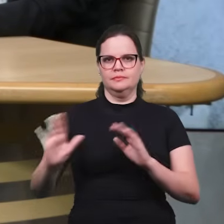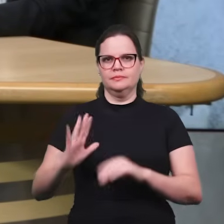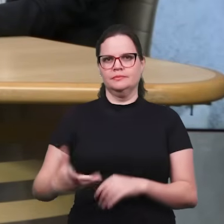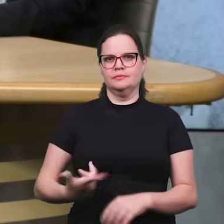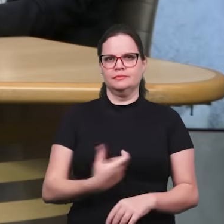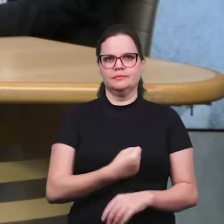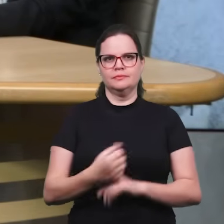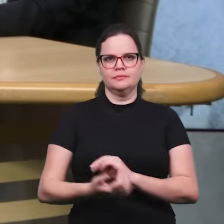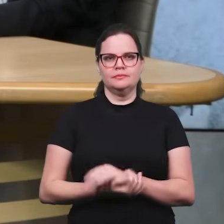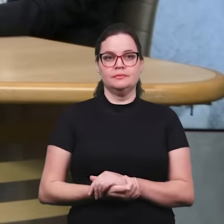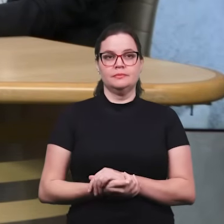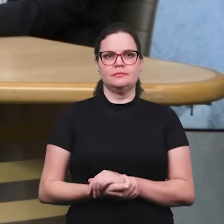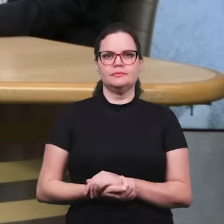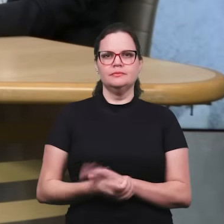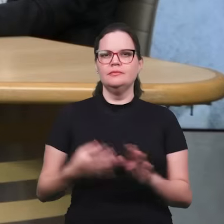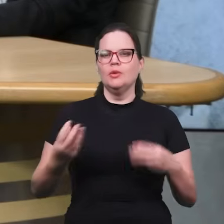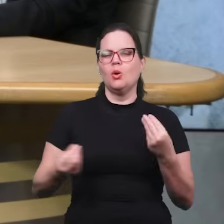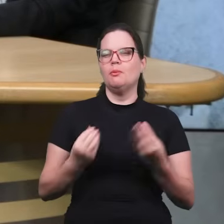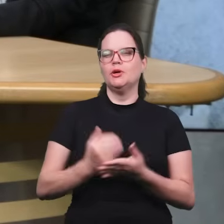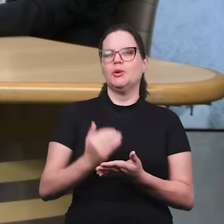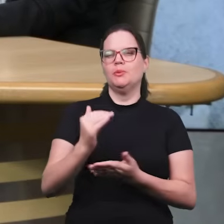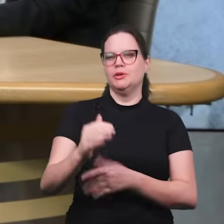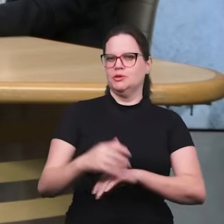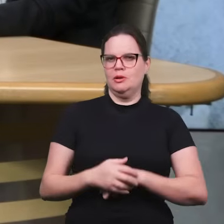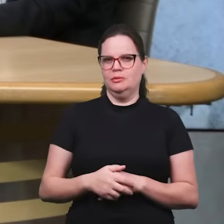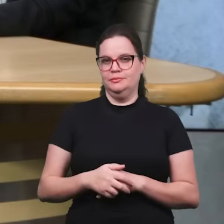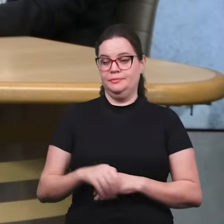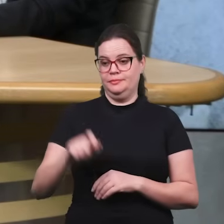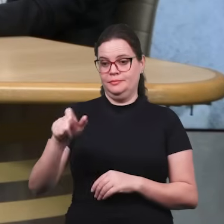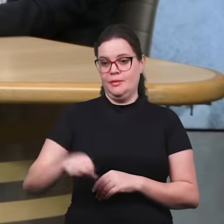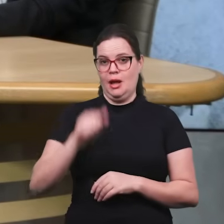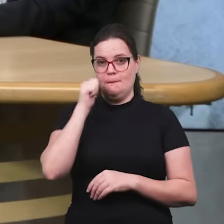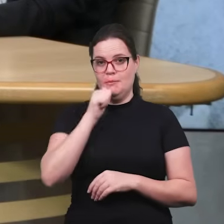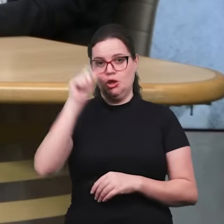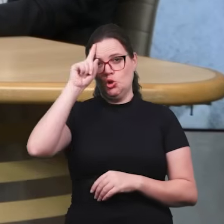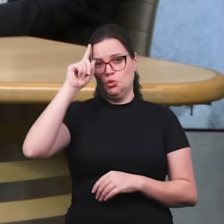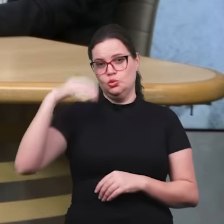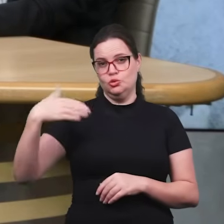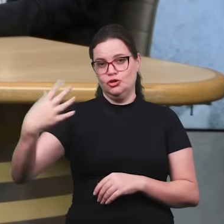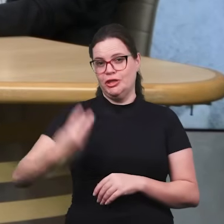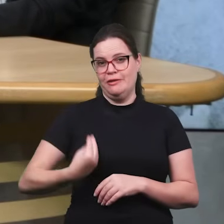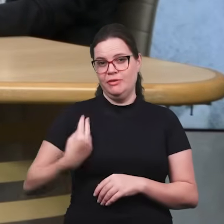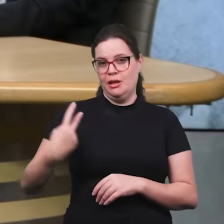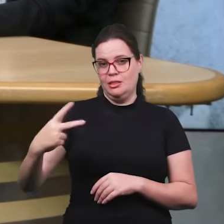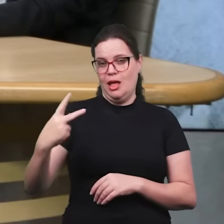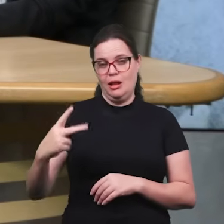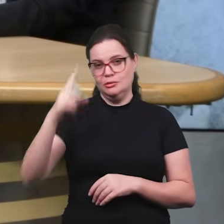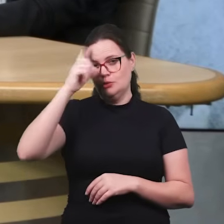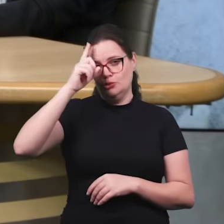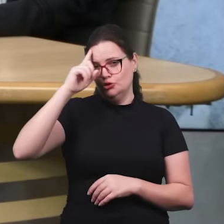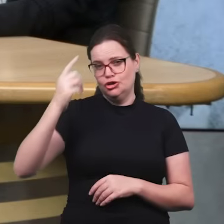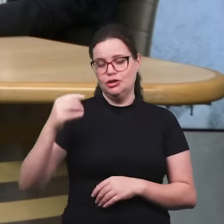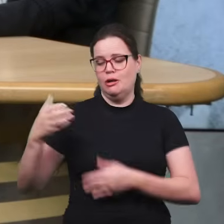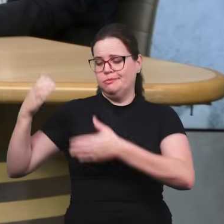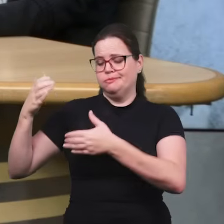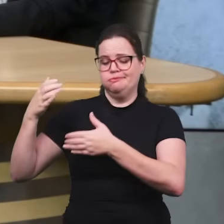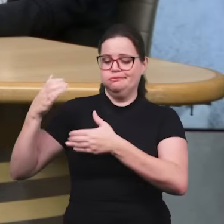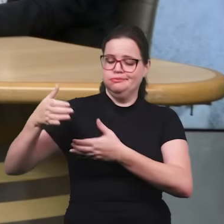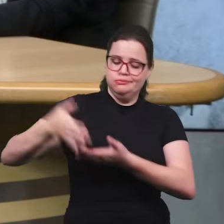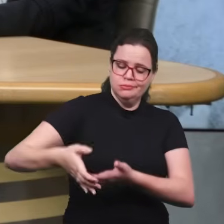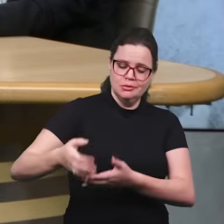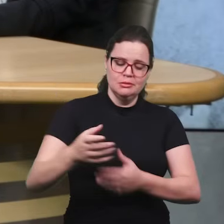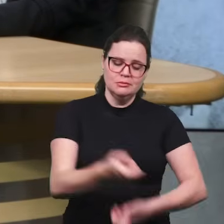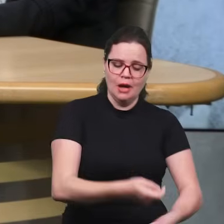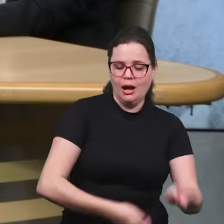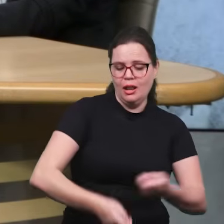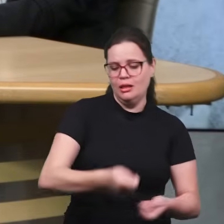salvação. Isso. Porque como que tudo iniciou? A mulher estava ali no seu cotidiano, na sua atividade que ela fazia diariamente, e o Senhor